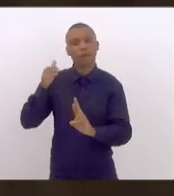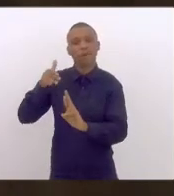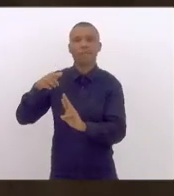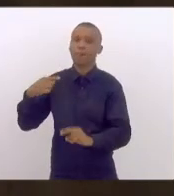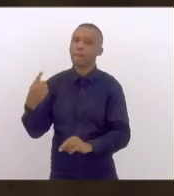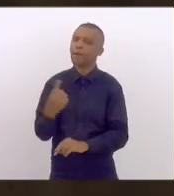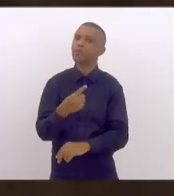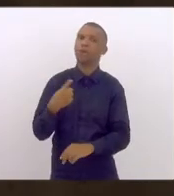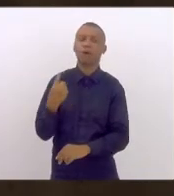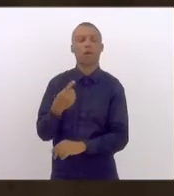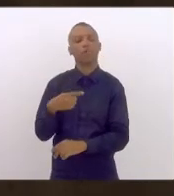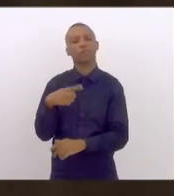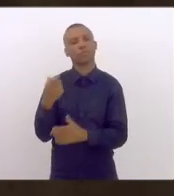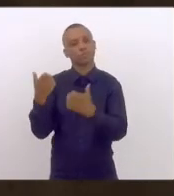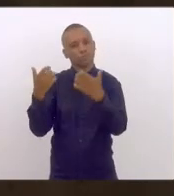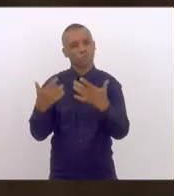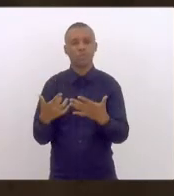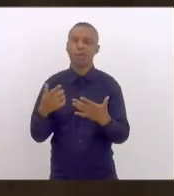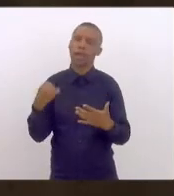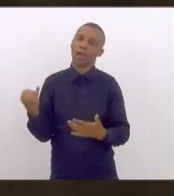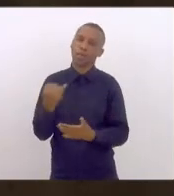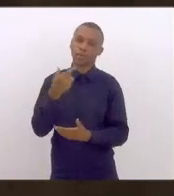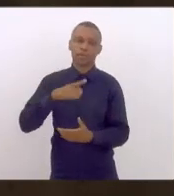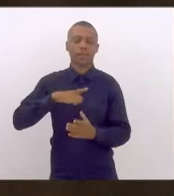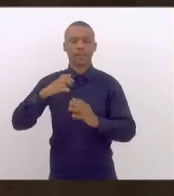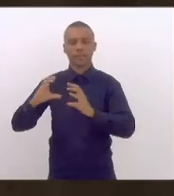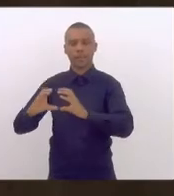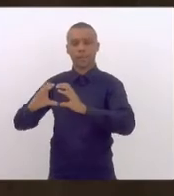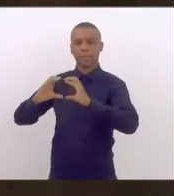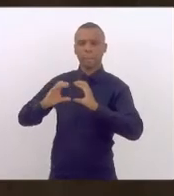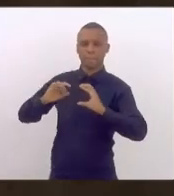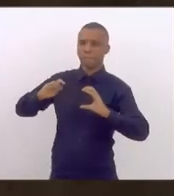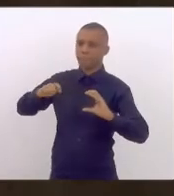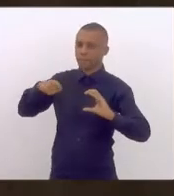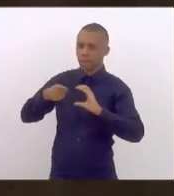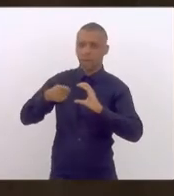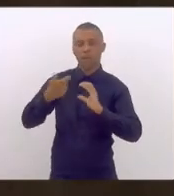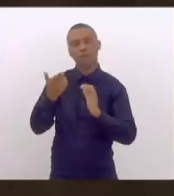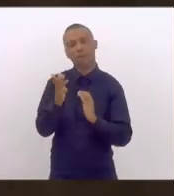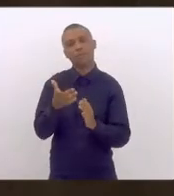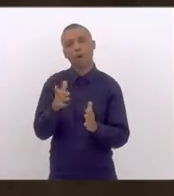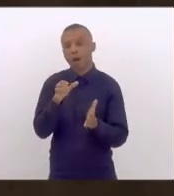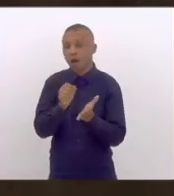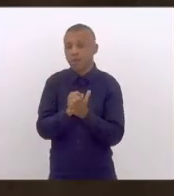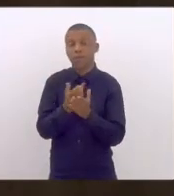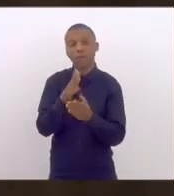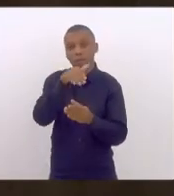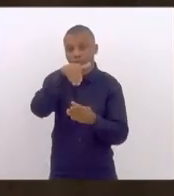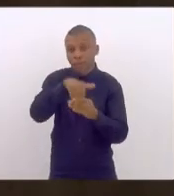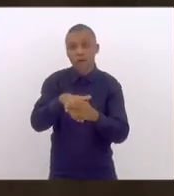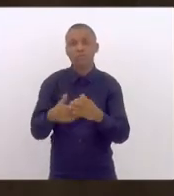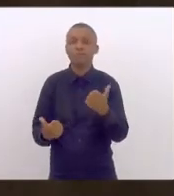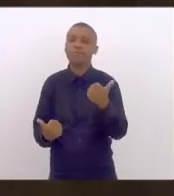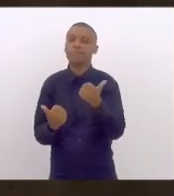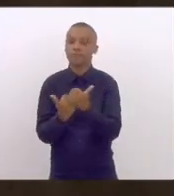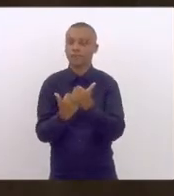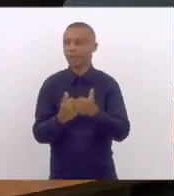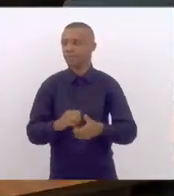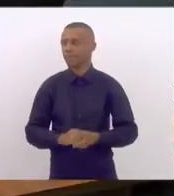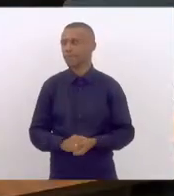gente então dizer que é louvado essa medalha e já vou conseguir na meu voto favorável presente